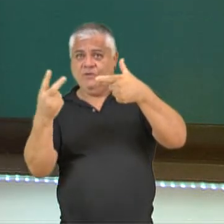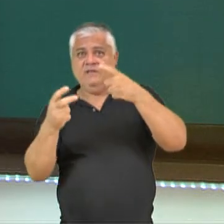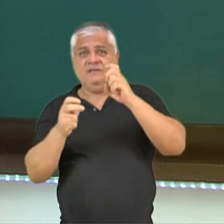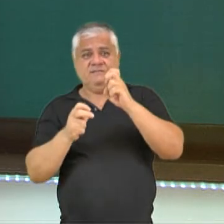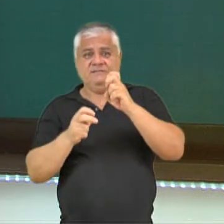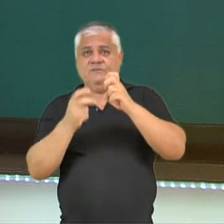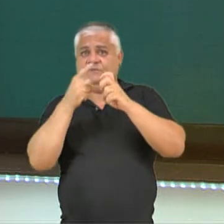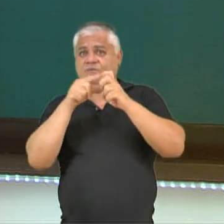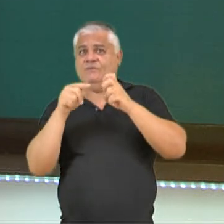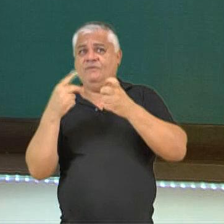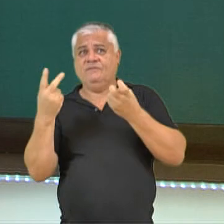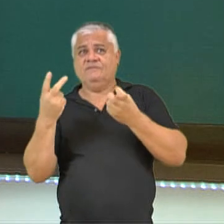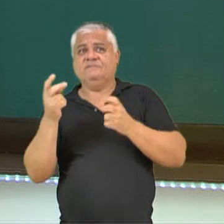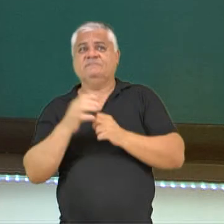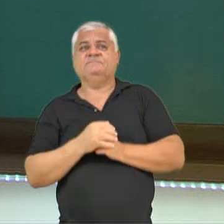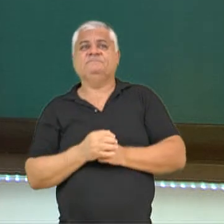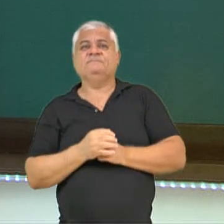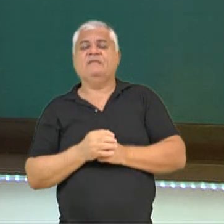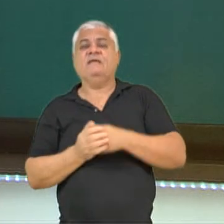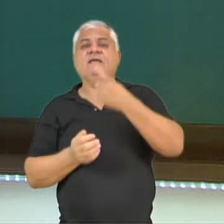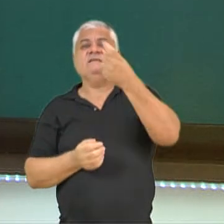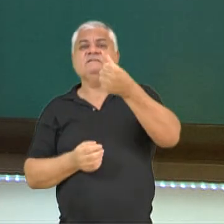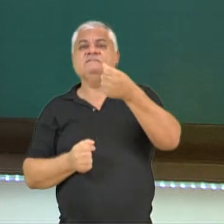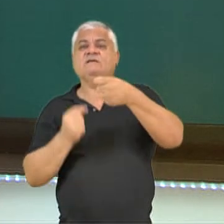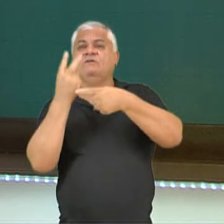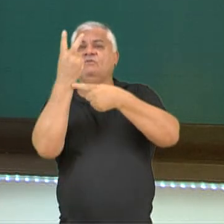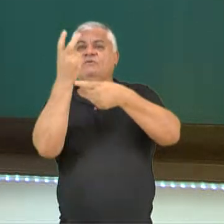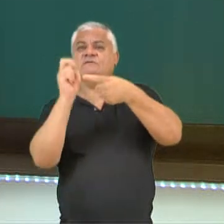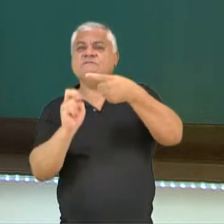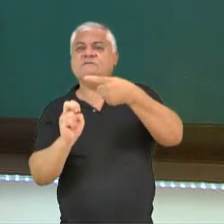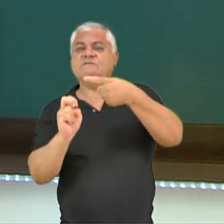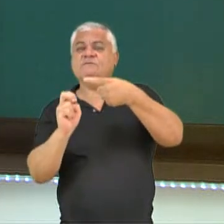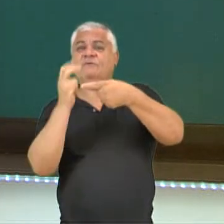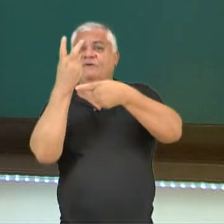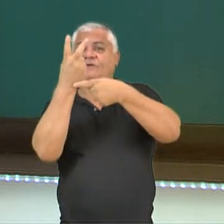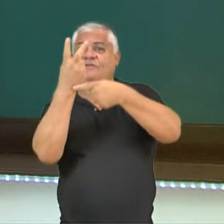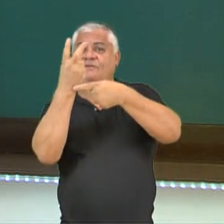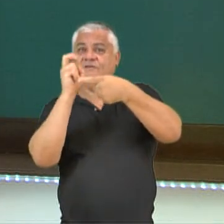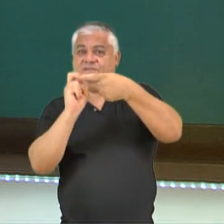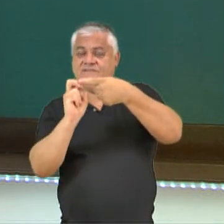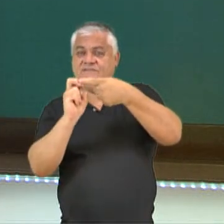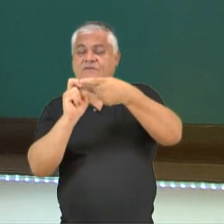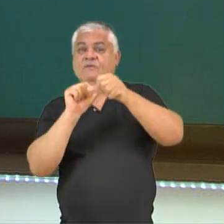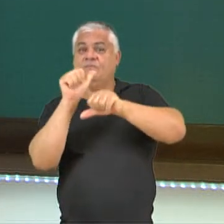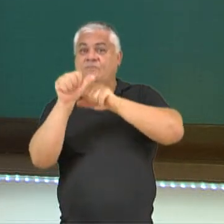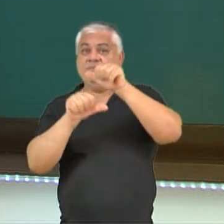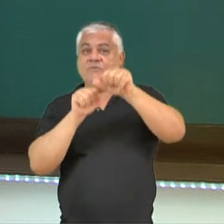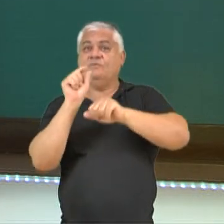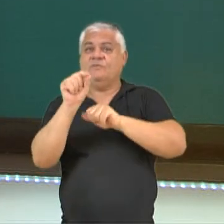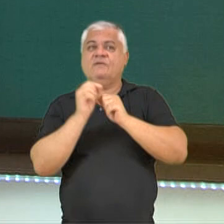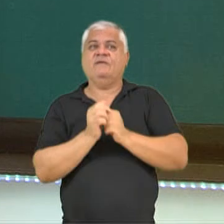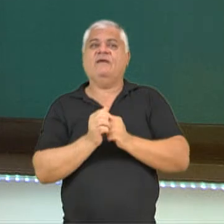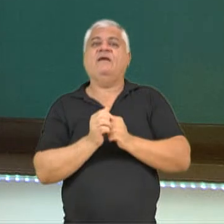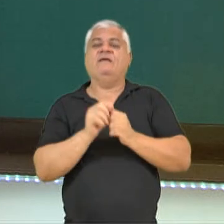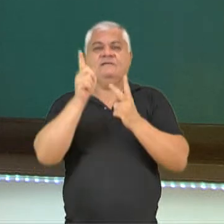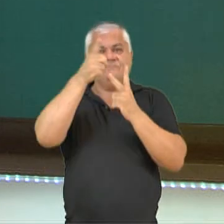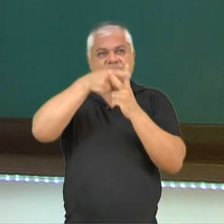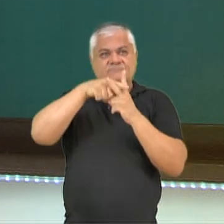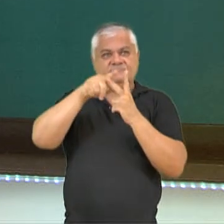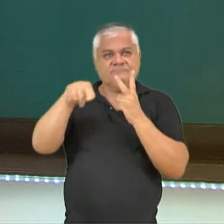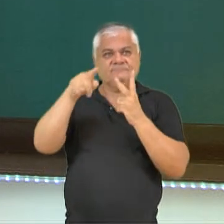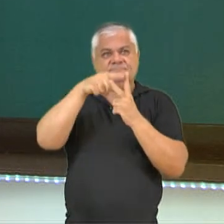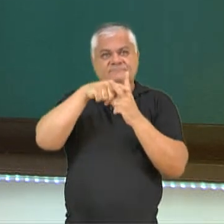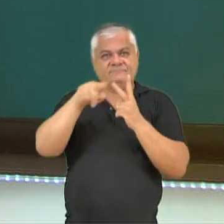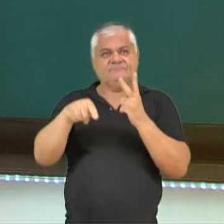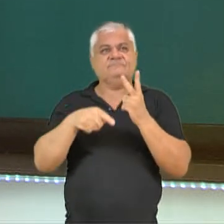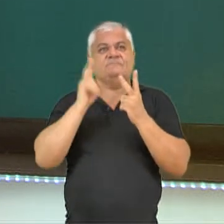2, 10, ok? Agora eu tenho um expoente fracionário que eu posso transformar em raiz,